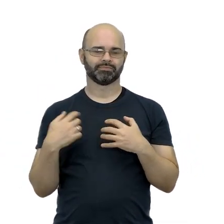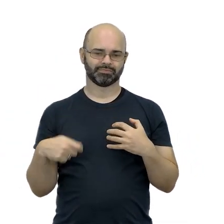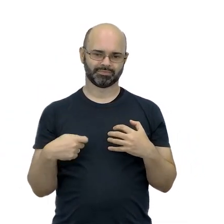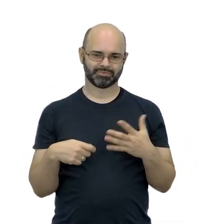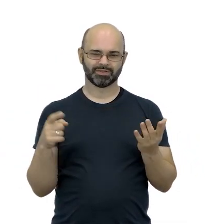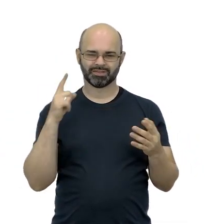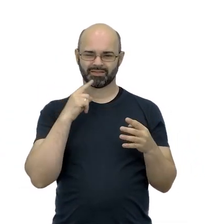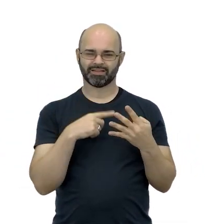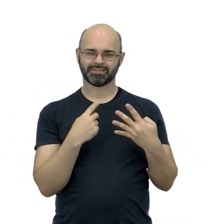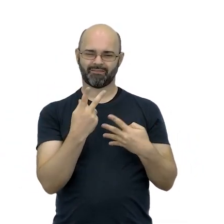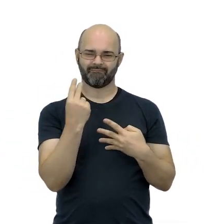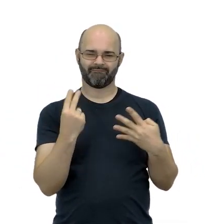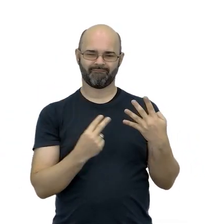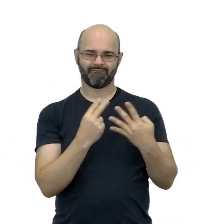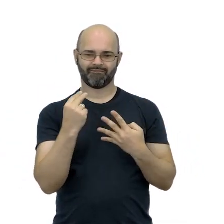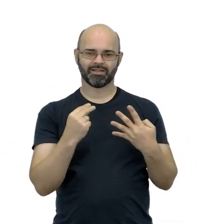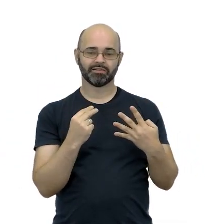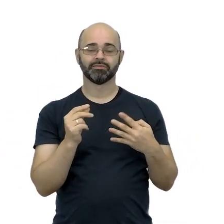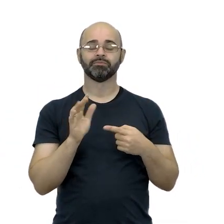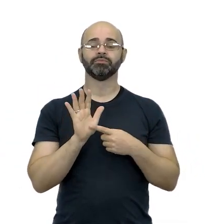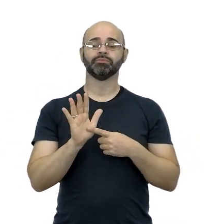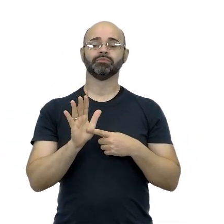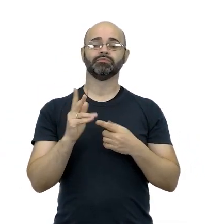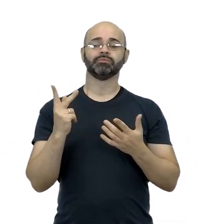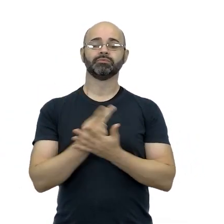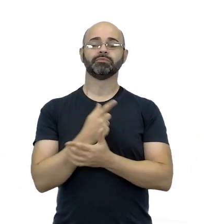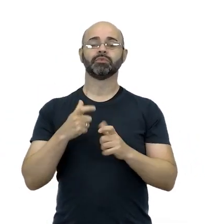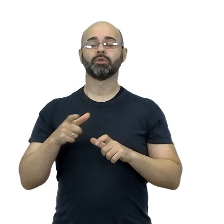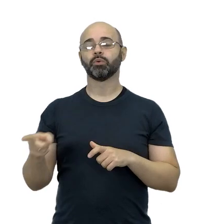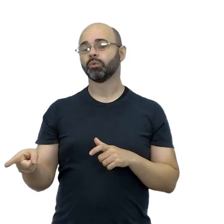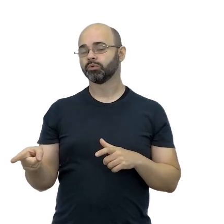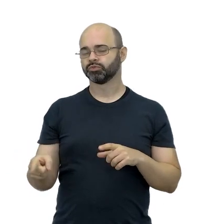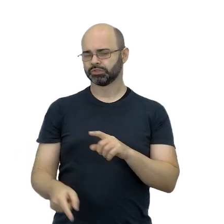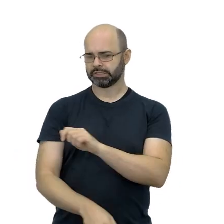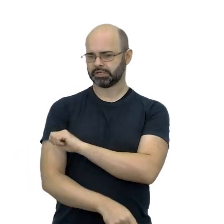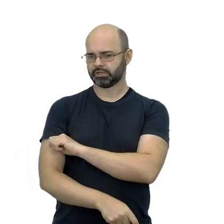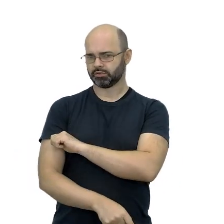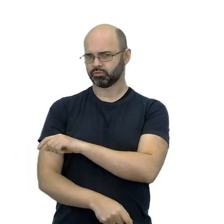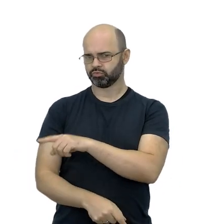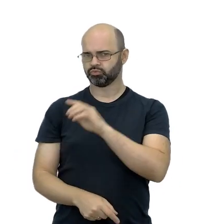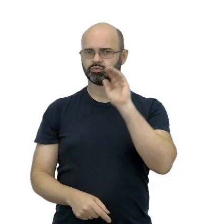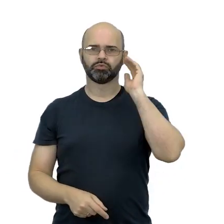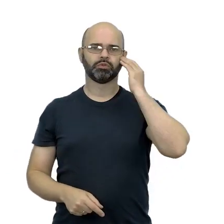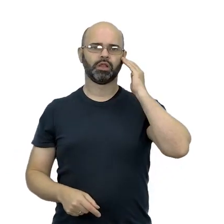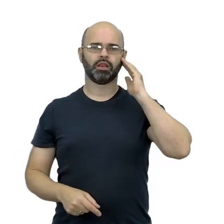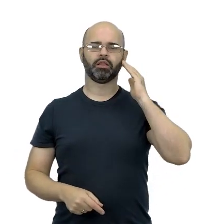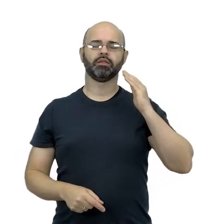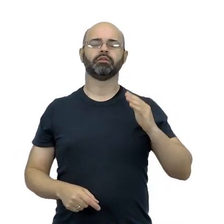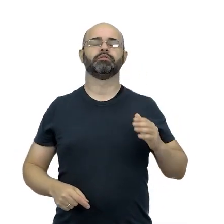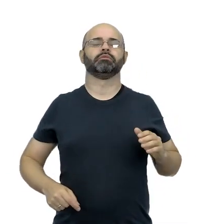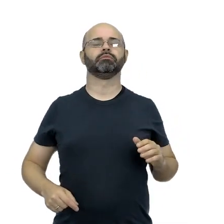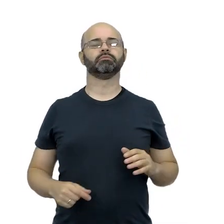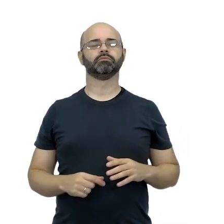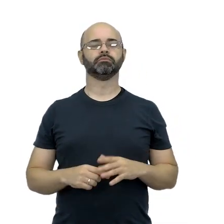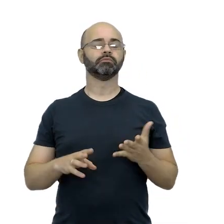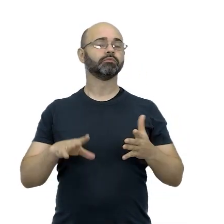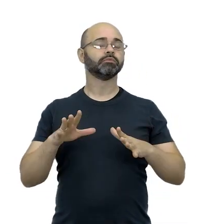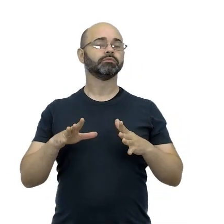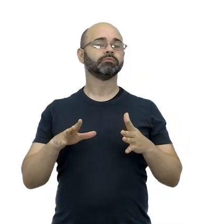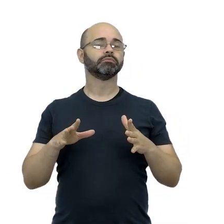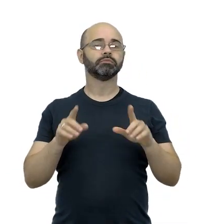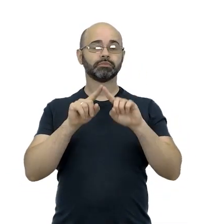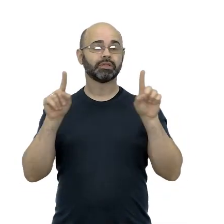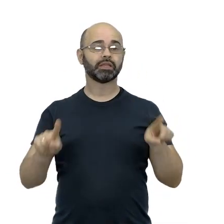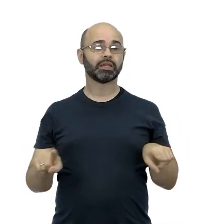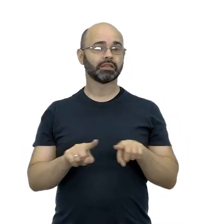distrator, ele vai mostrar onde está a falha dele. Será que esse estudante ele conseguiu observar pelo menos os retângulos iguais? Será que ele